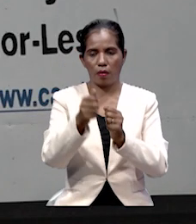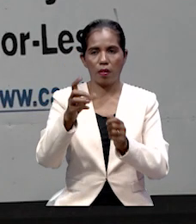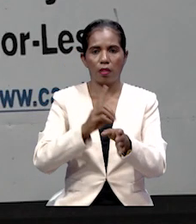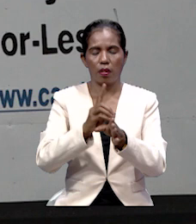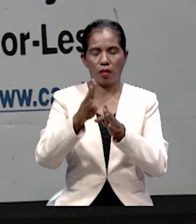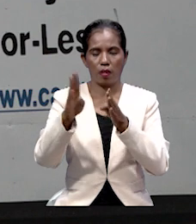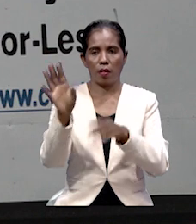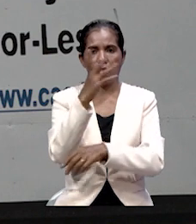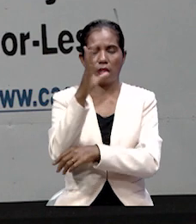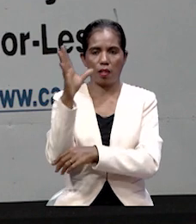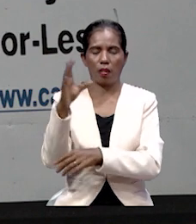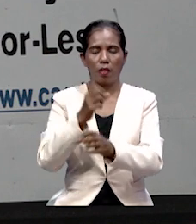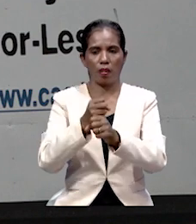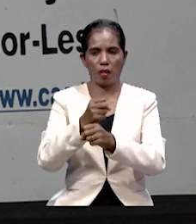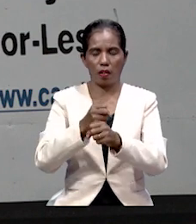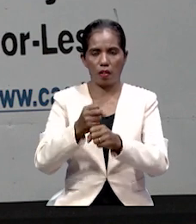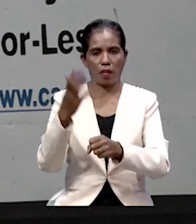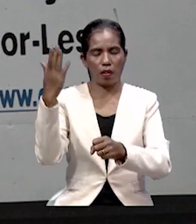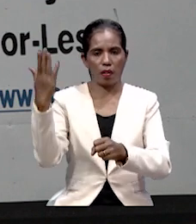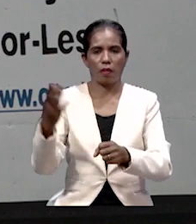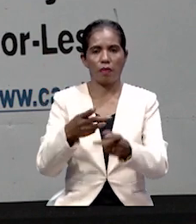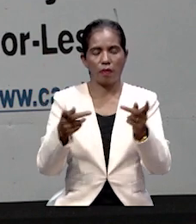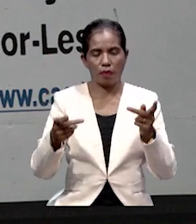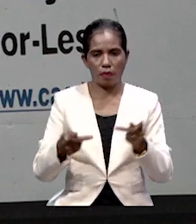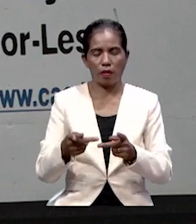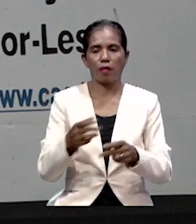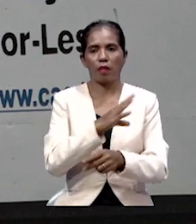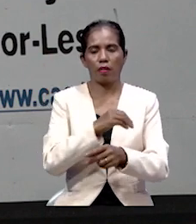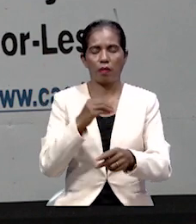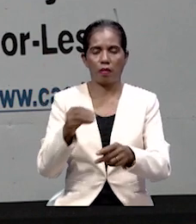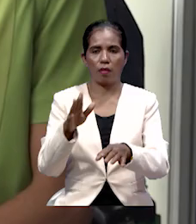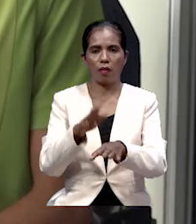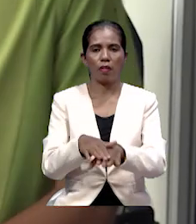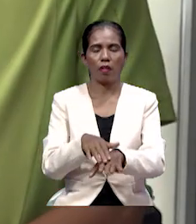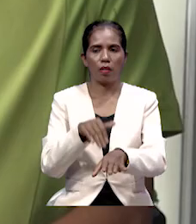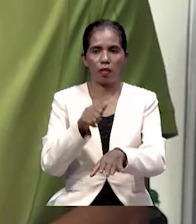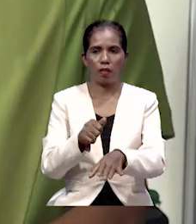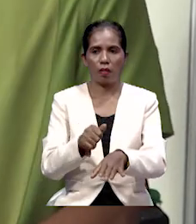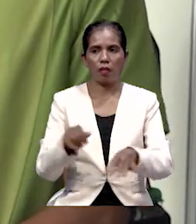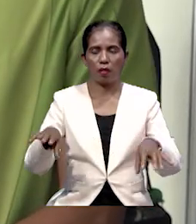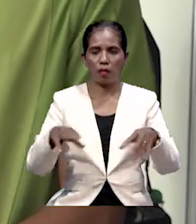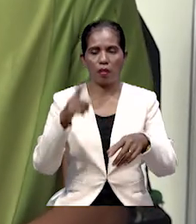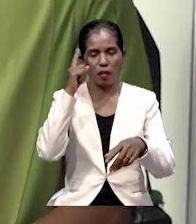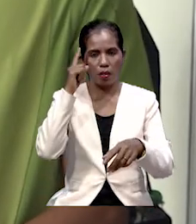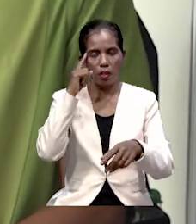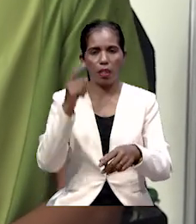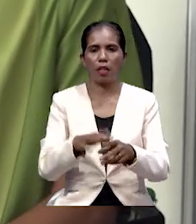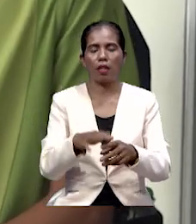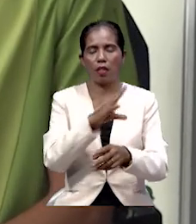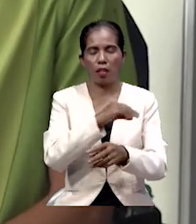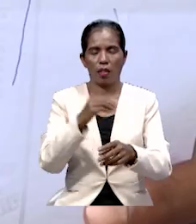Direção-Geral Floresta, Café, na Planta Indústria, relação ao recrutamento guarda-floresta, nebe desconfia e